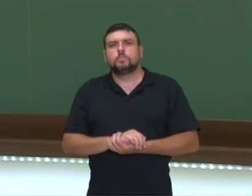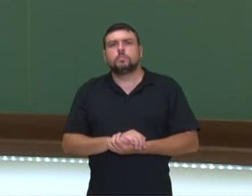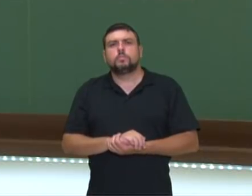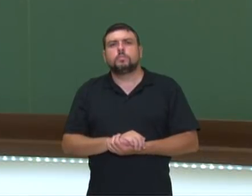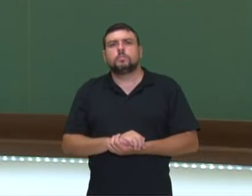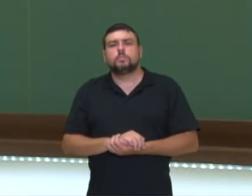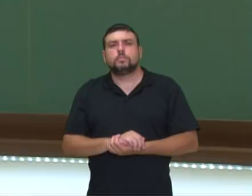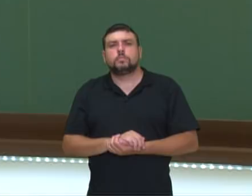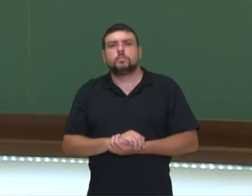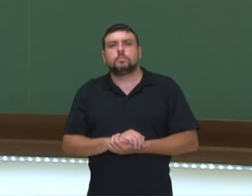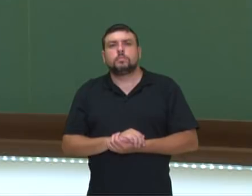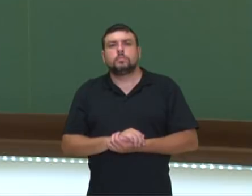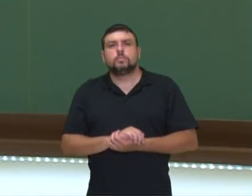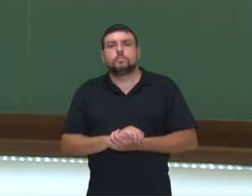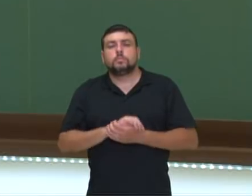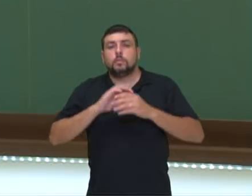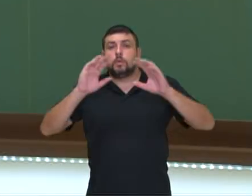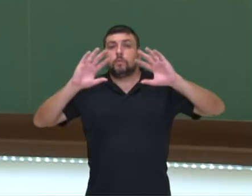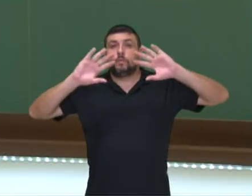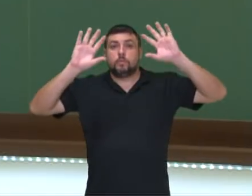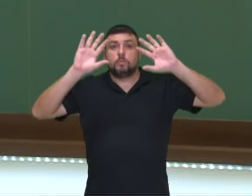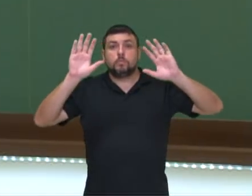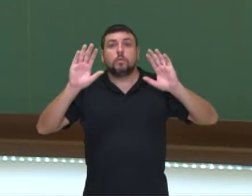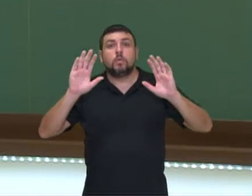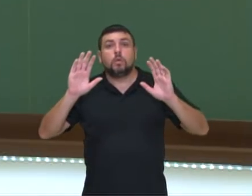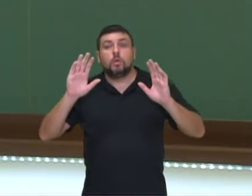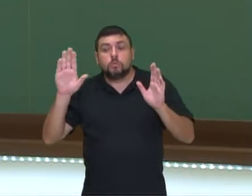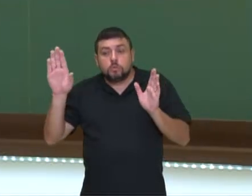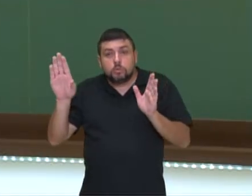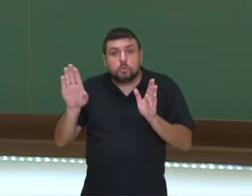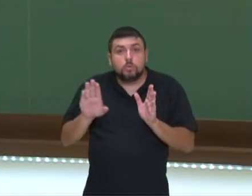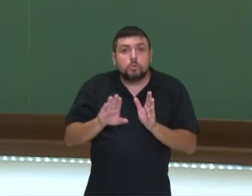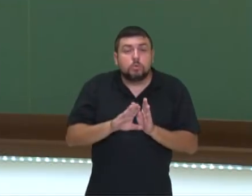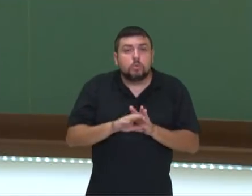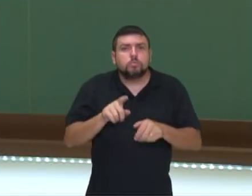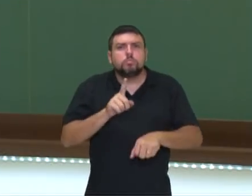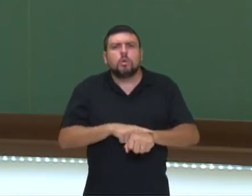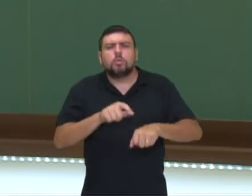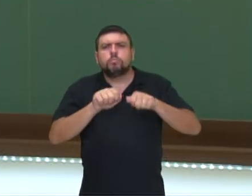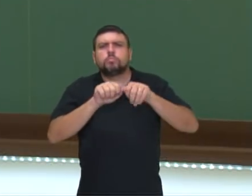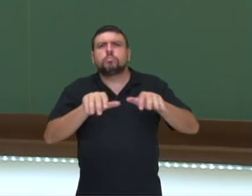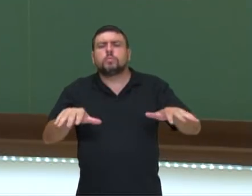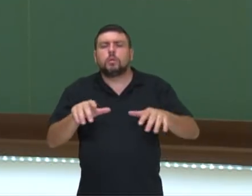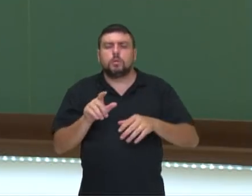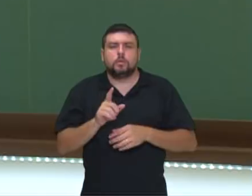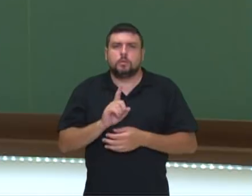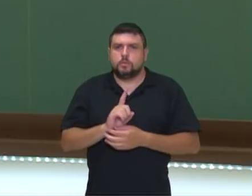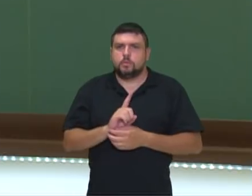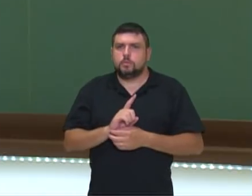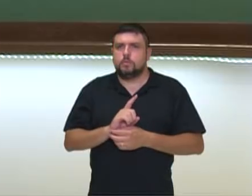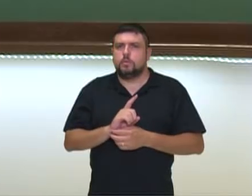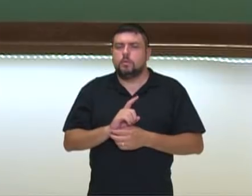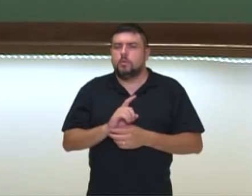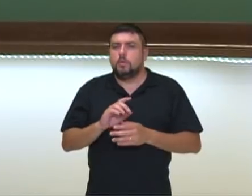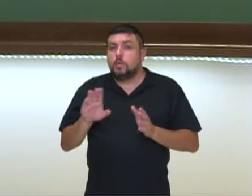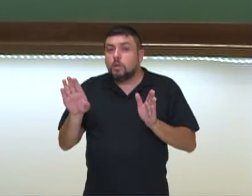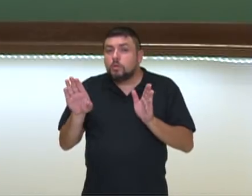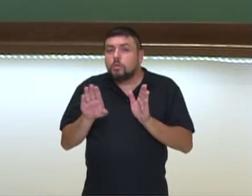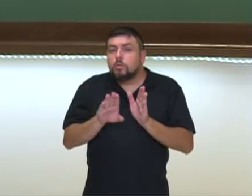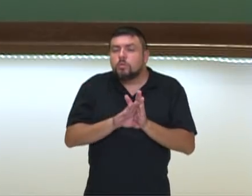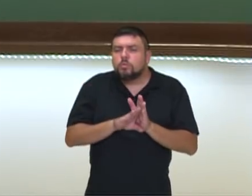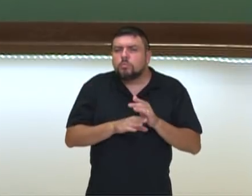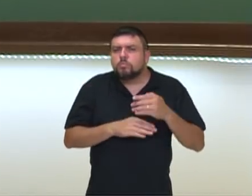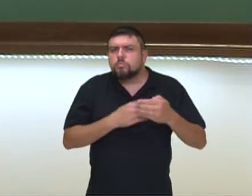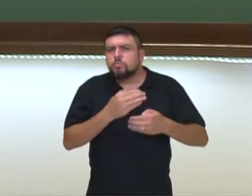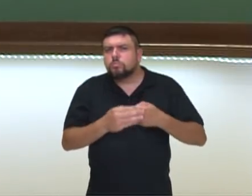O voleibol não necessariamente ele chegou e já foi dominando, sendo conhecido. Ele levou um determinado tempo para que caísse assim no gosto